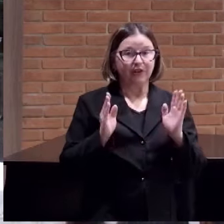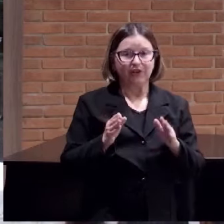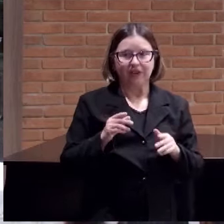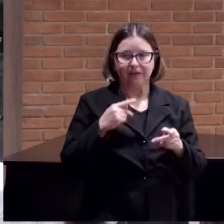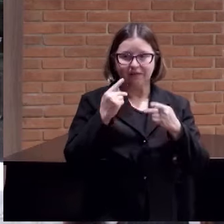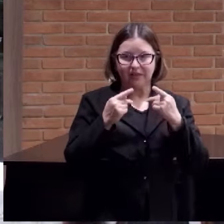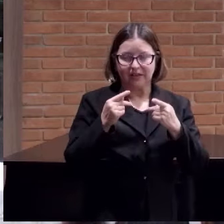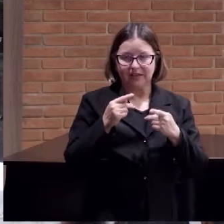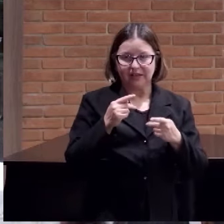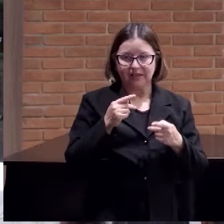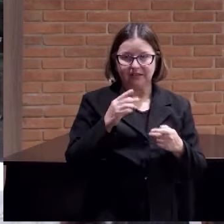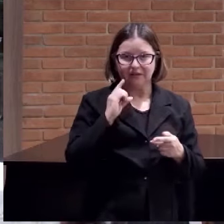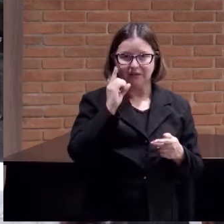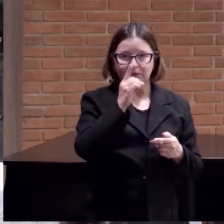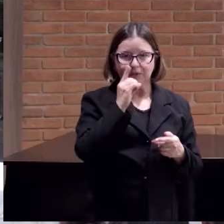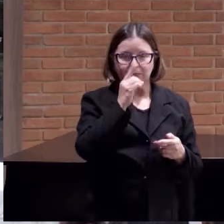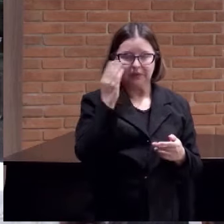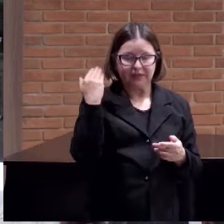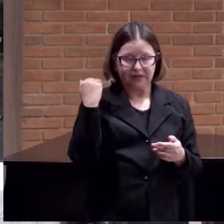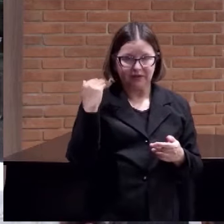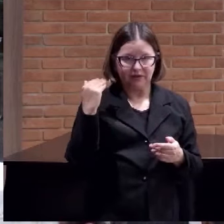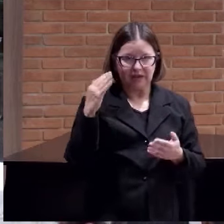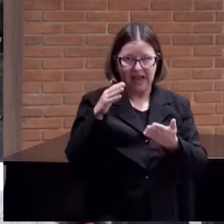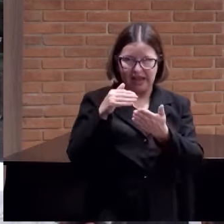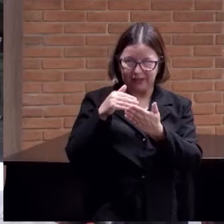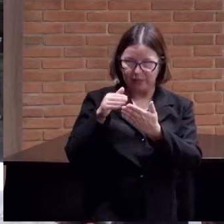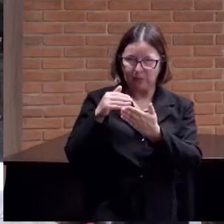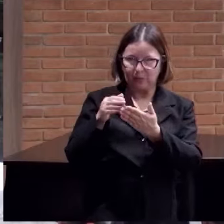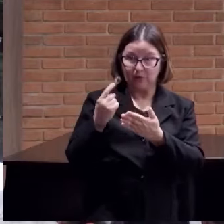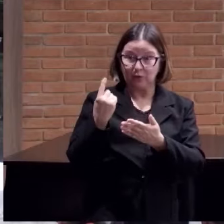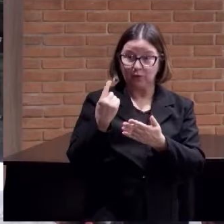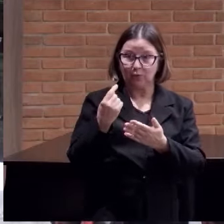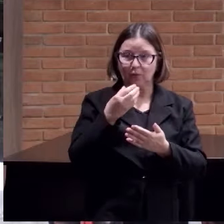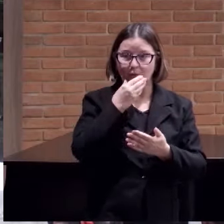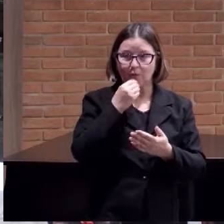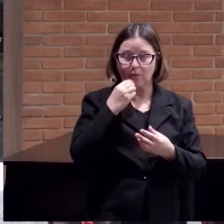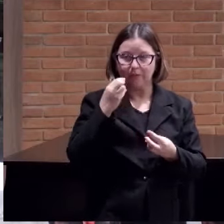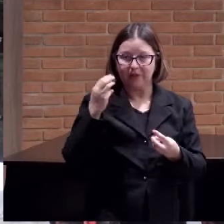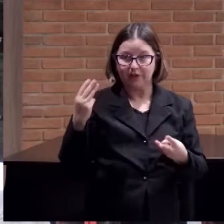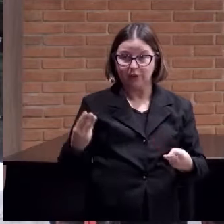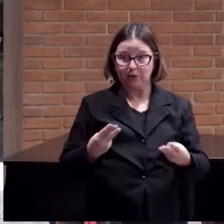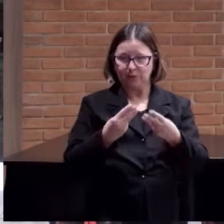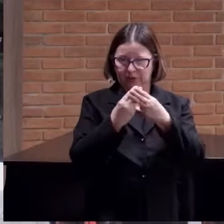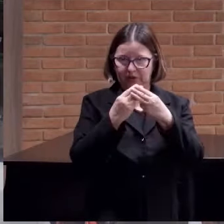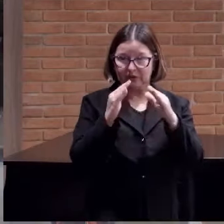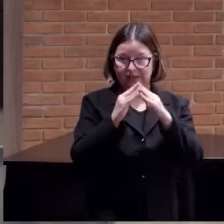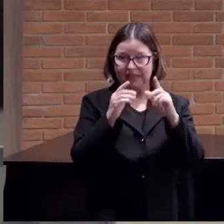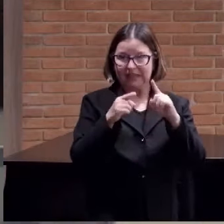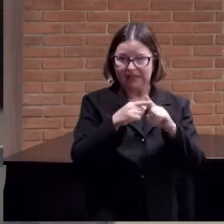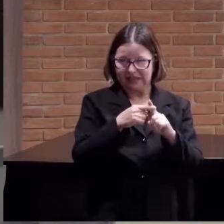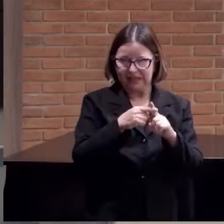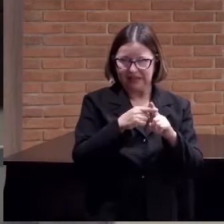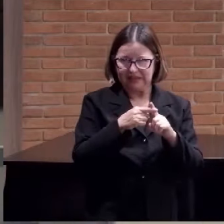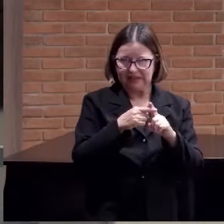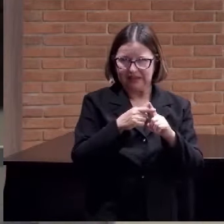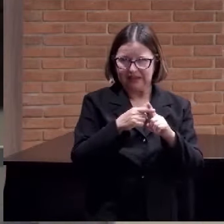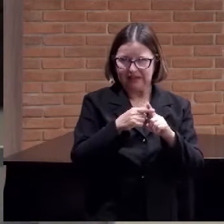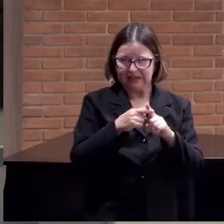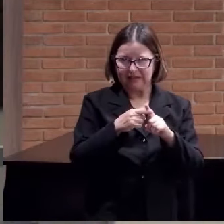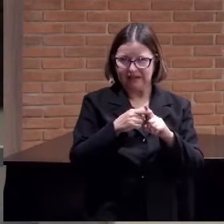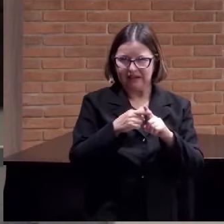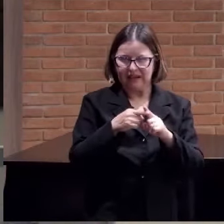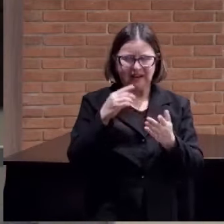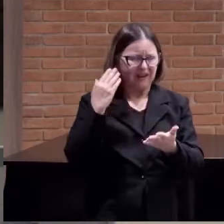a expulsão de um homem judeu de uma sinagoga era uma desgraça total para